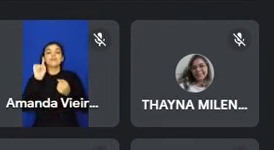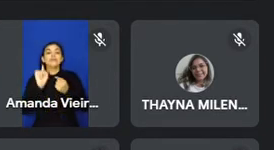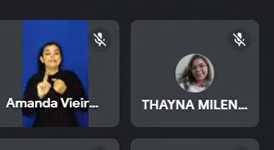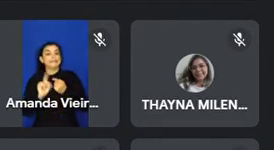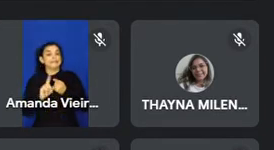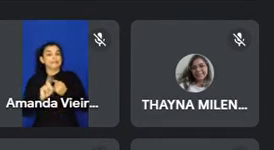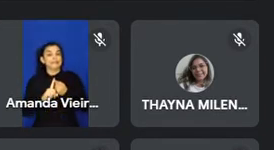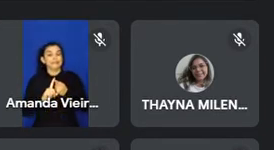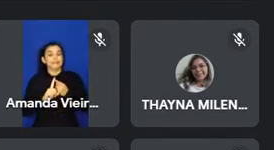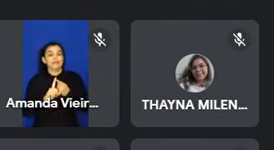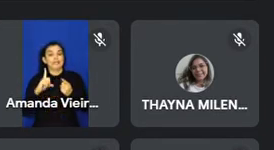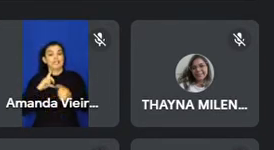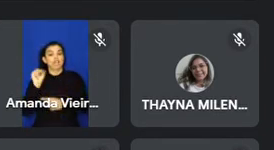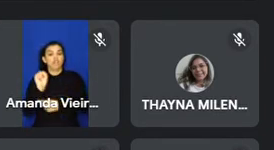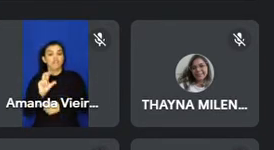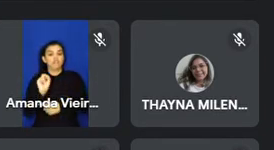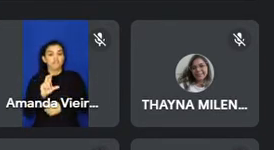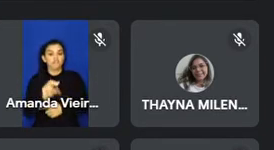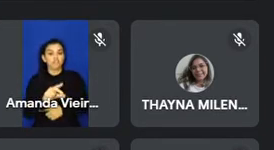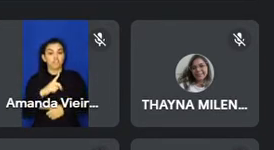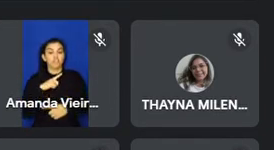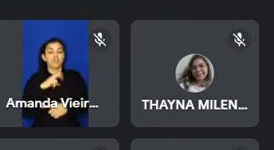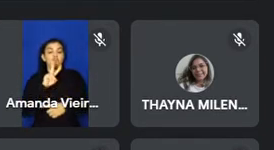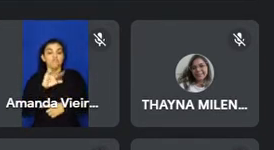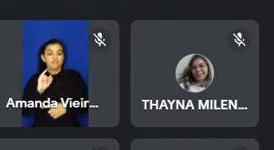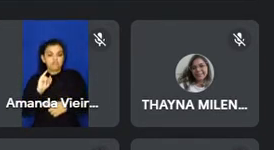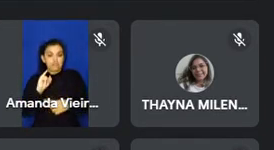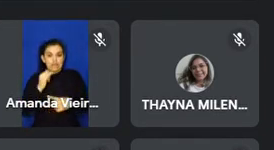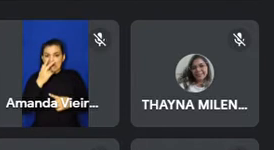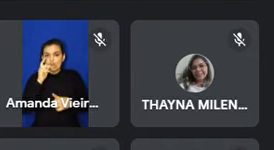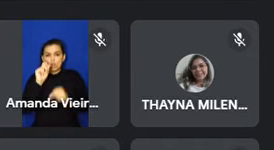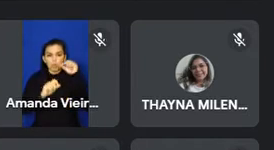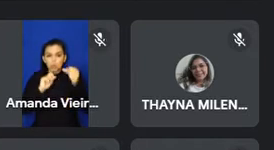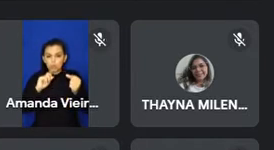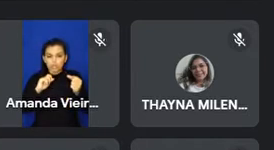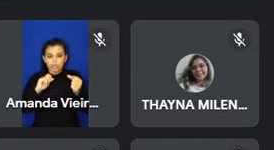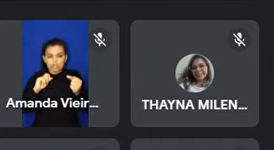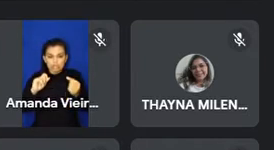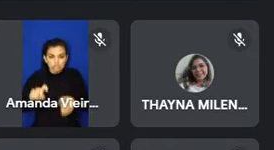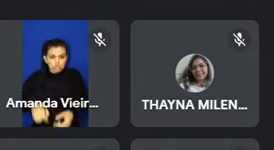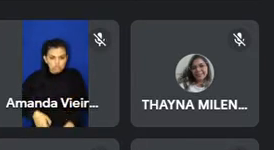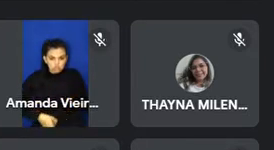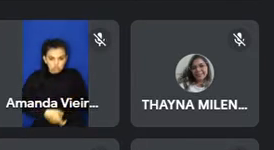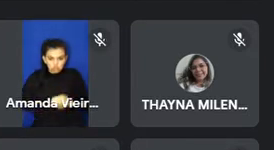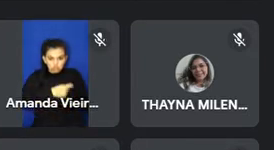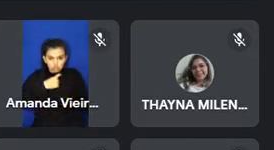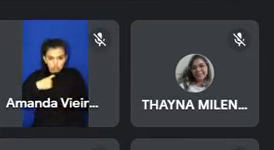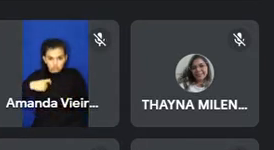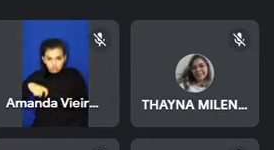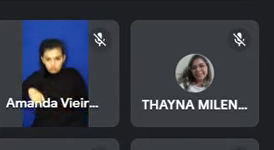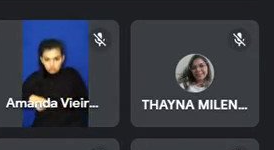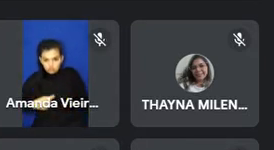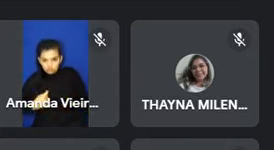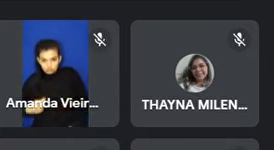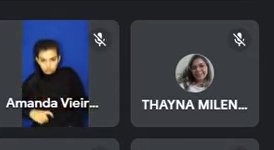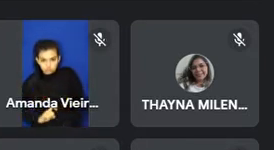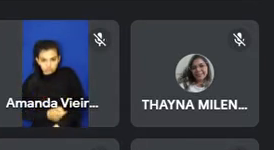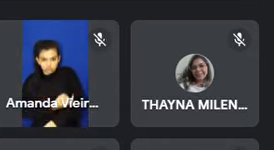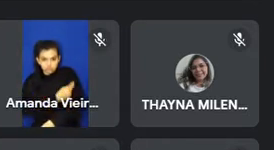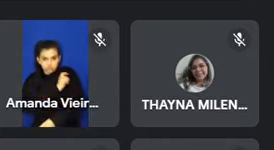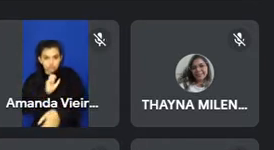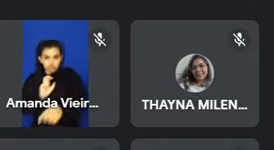Esse vírus vai circular lá pelos linfonodos, né? E vai ser apresentado a um linfócito B, né? No momento